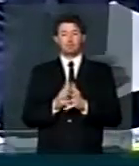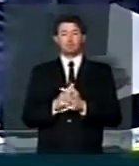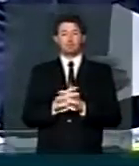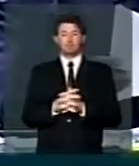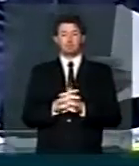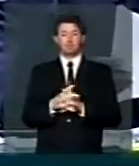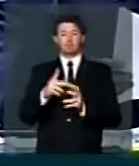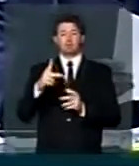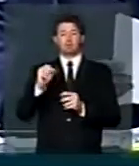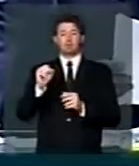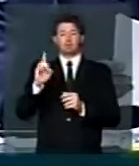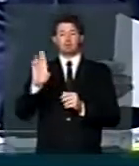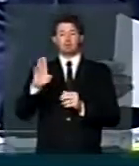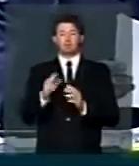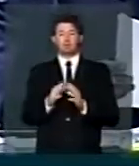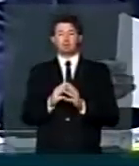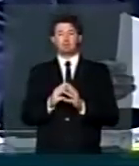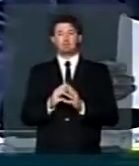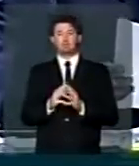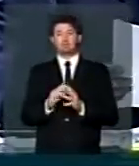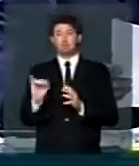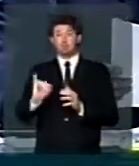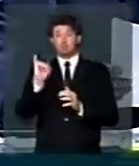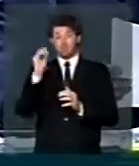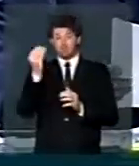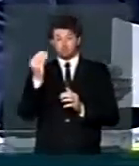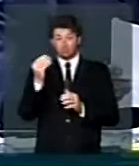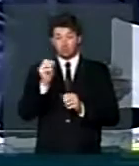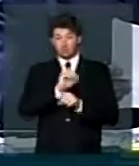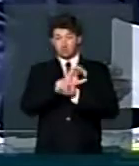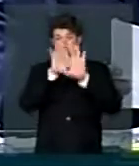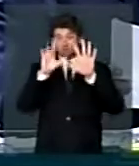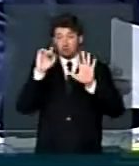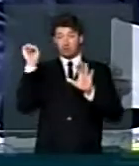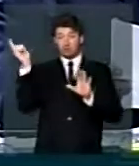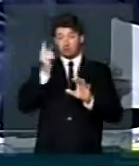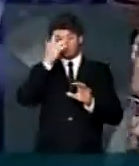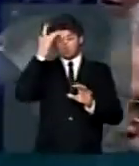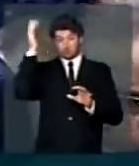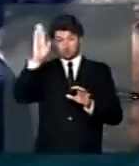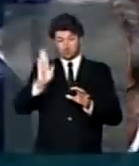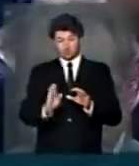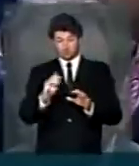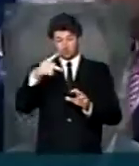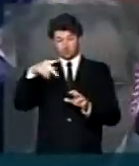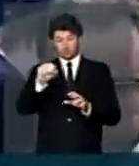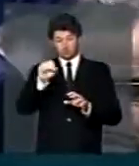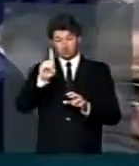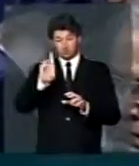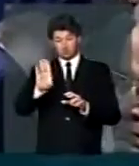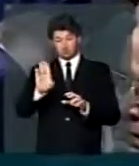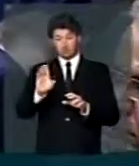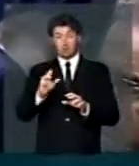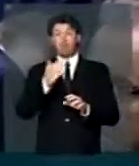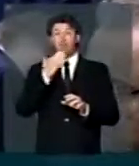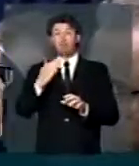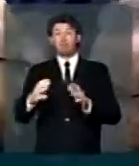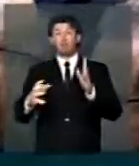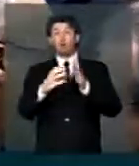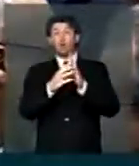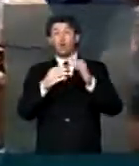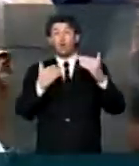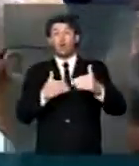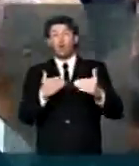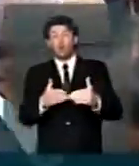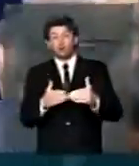Como vota o PSDB? Senhor presidente, é extremamente importante que fique claro para todo o Brasil. O PSDB é a favor do concurso